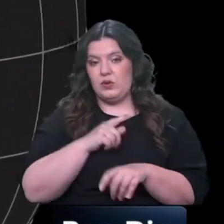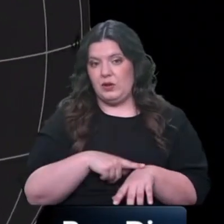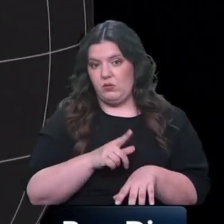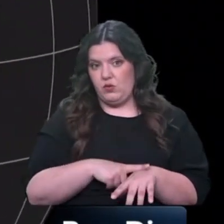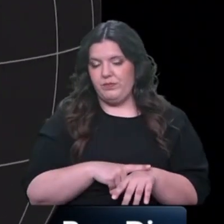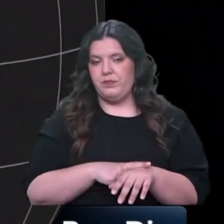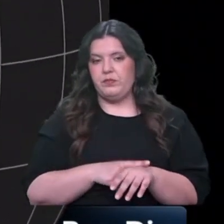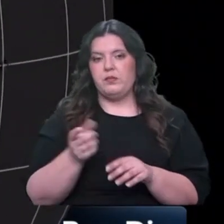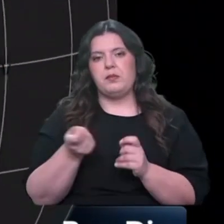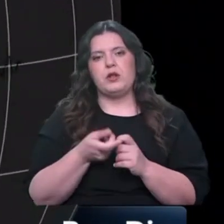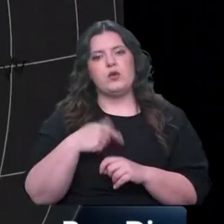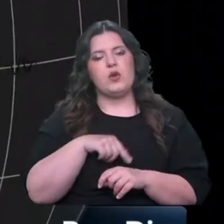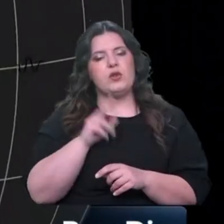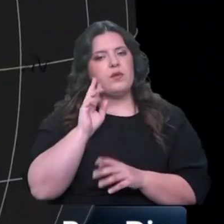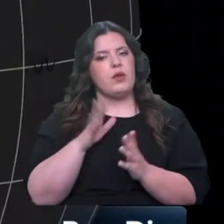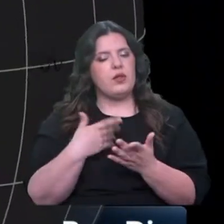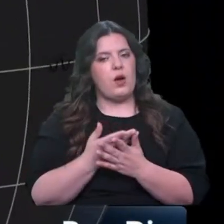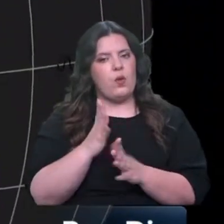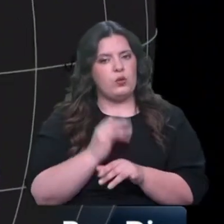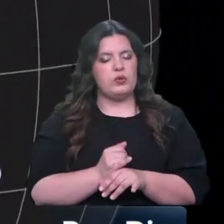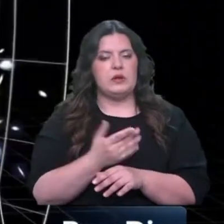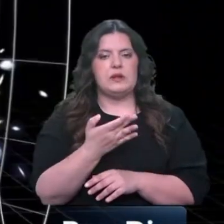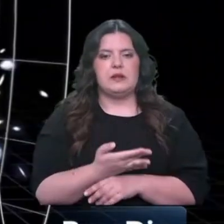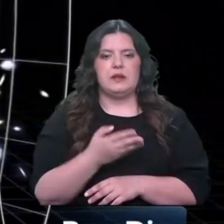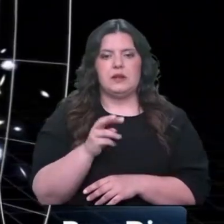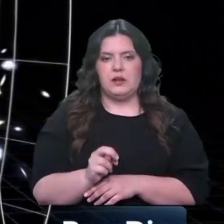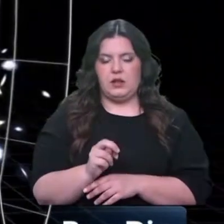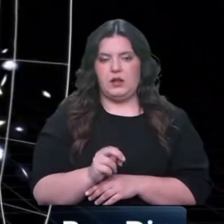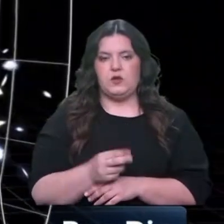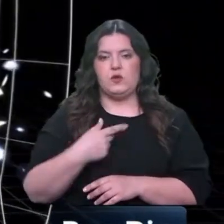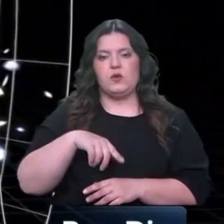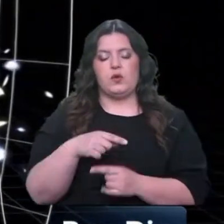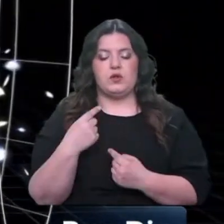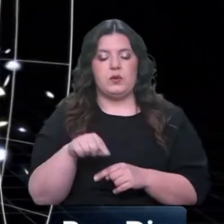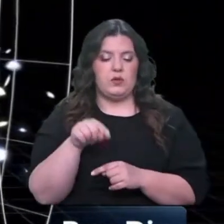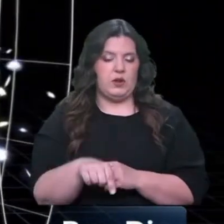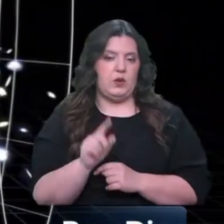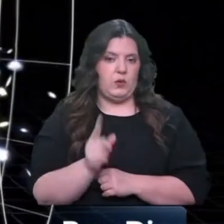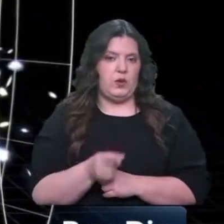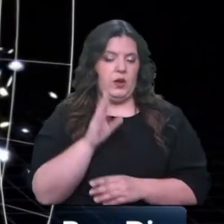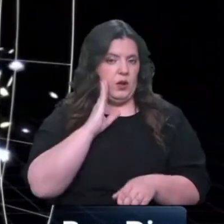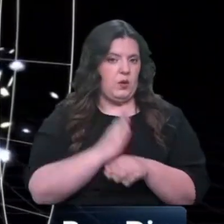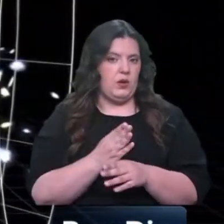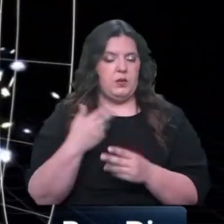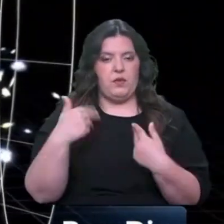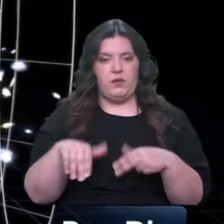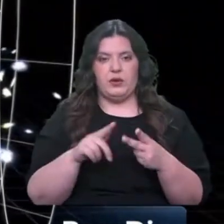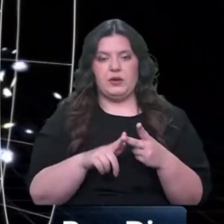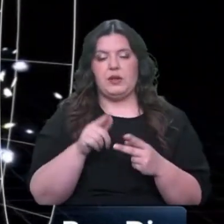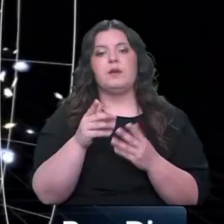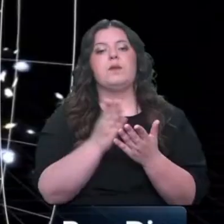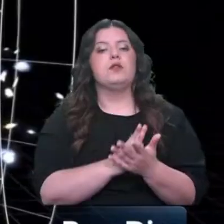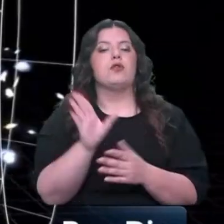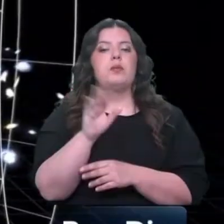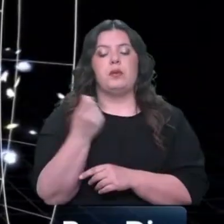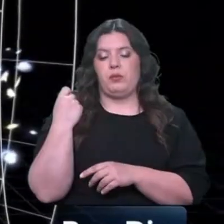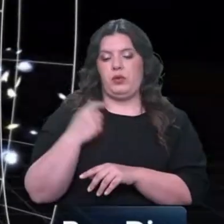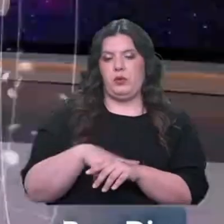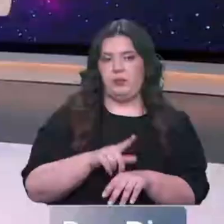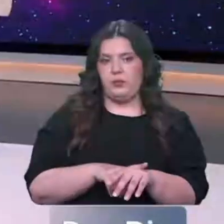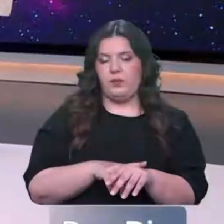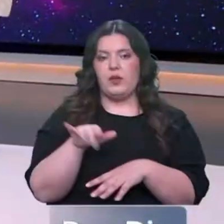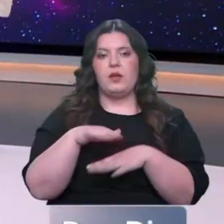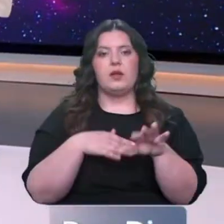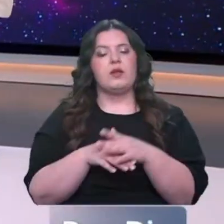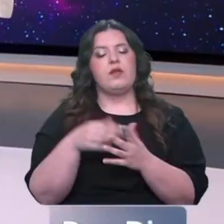mais próximo de nós, dá-nos outro valor, cerca de 73. O que é que nós trazemos hoje aqui à Última Fronteira? É este estudo mais recente que faz